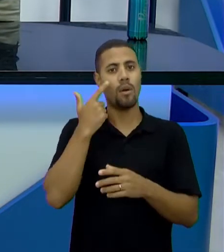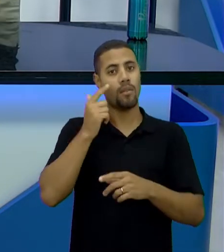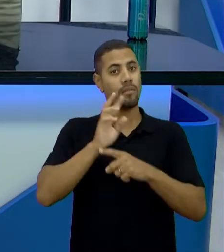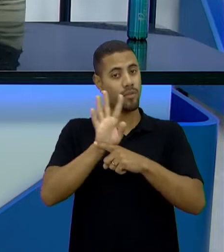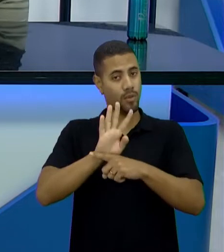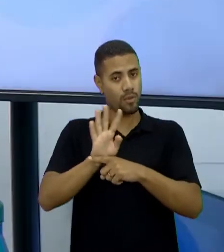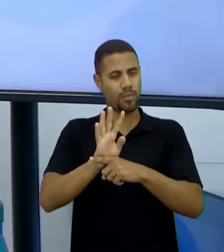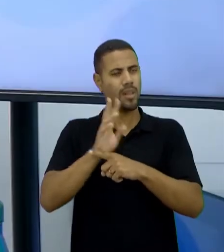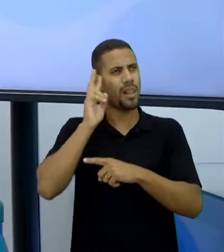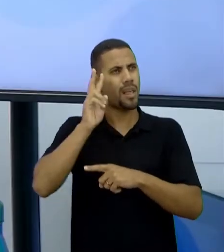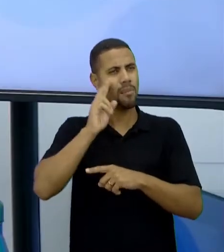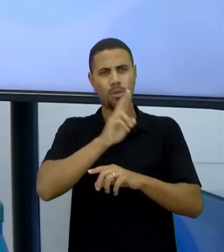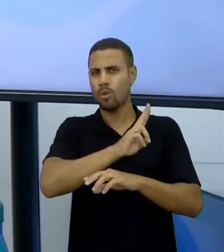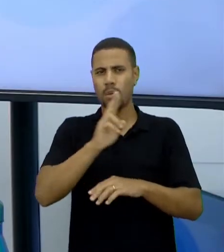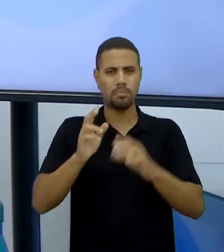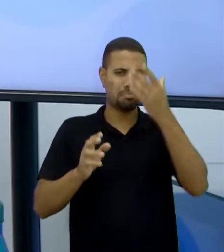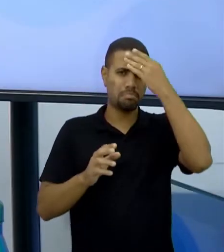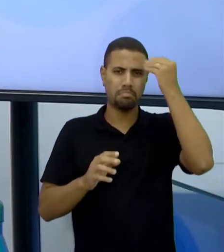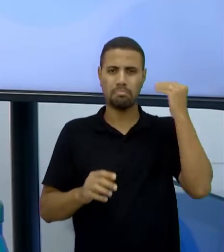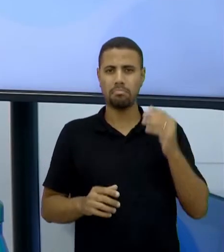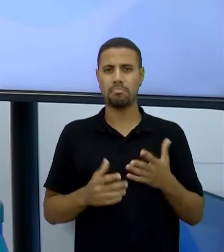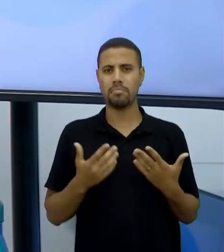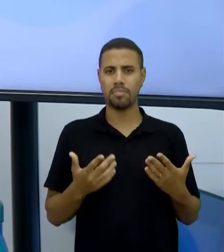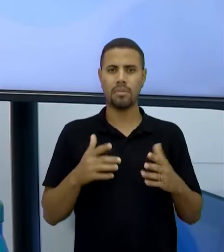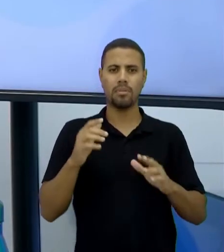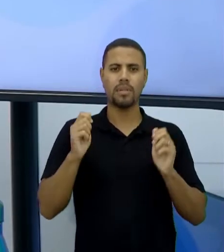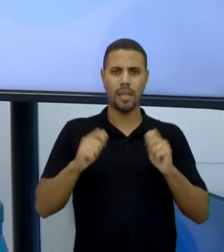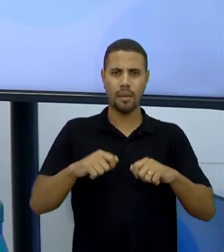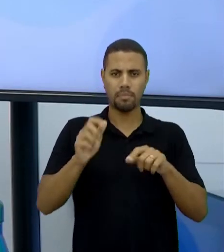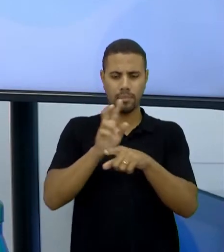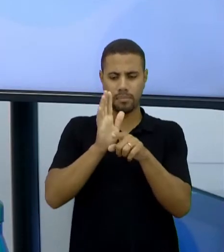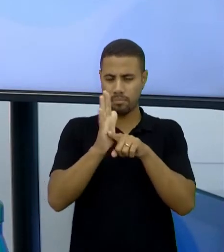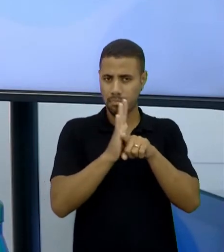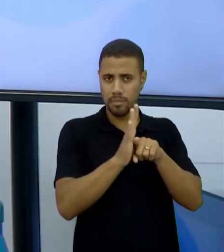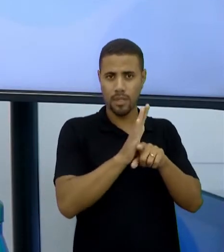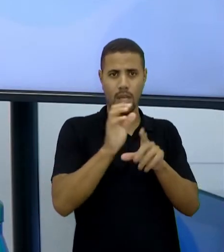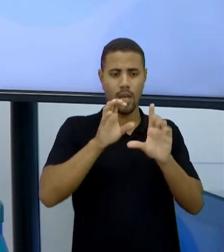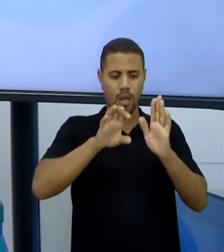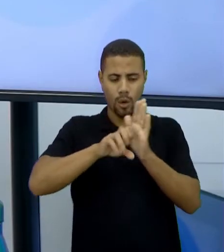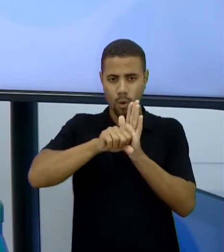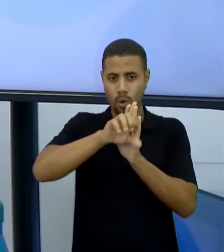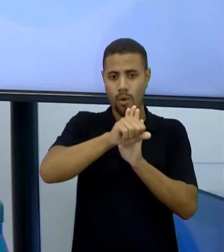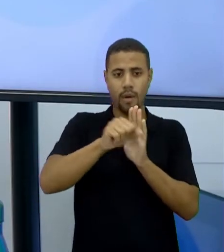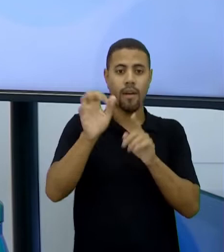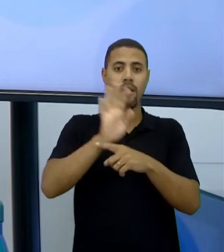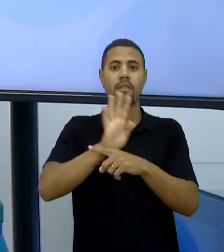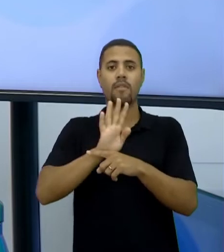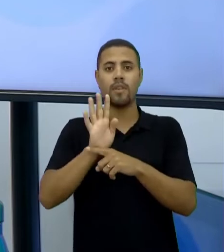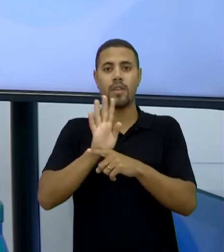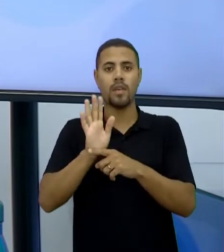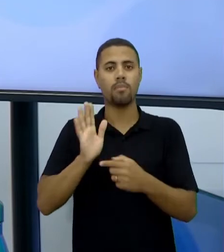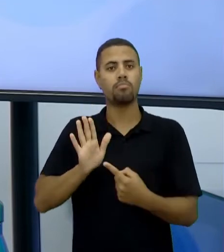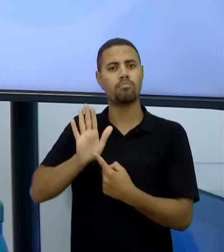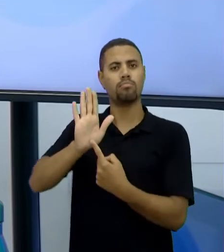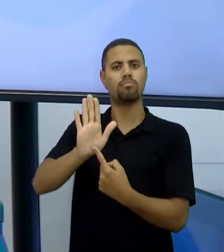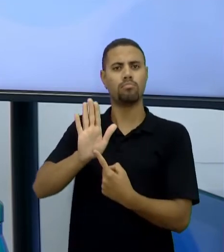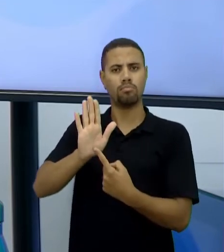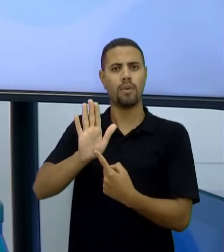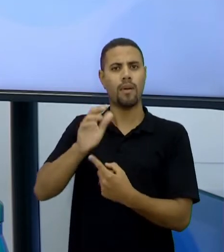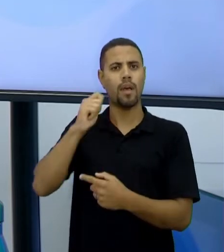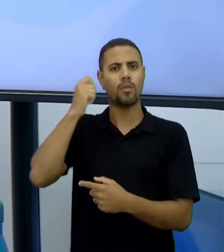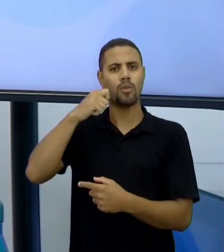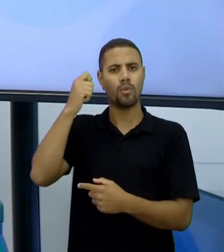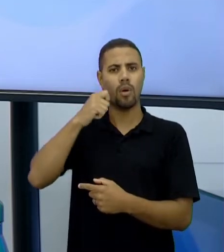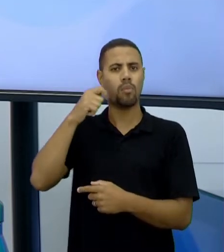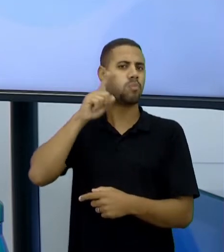lembro o nome. Mas dá certo lá a pesquisa no Google, quando a gente coloca assim, filme do apresentador americano que